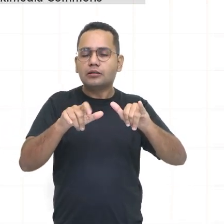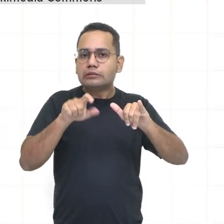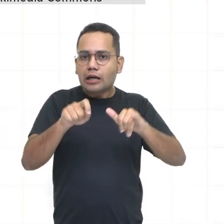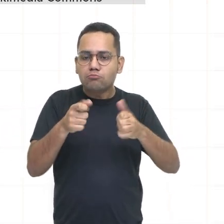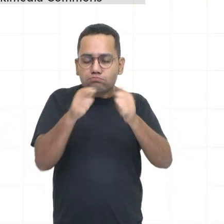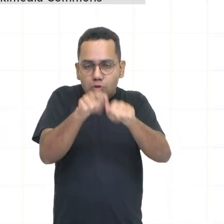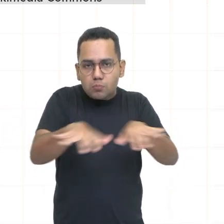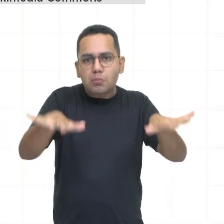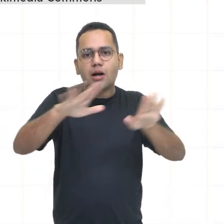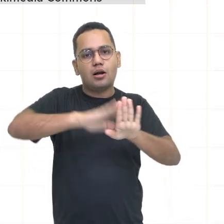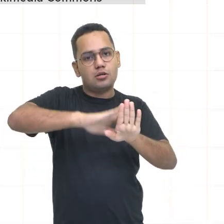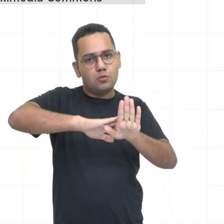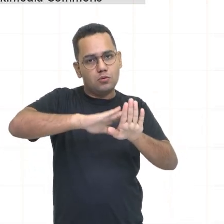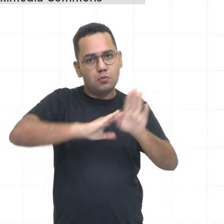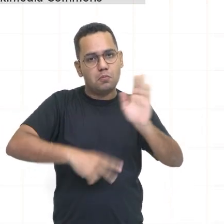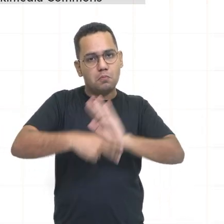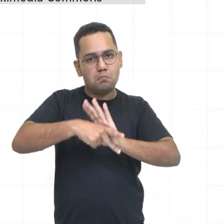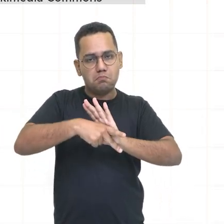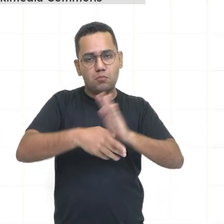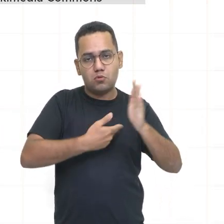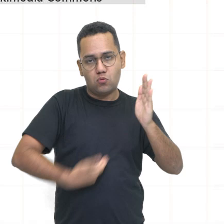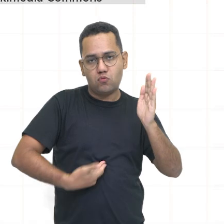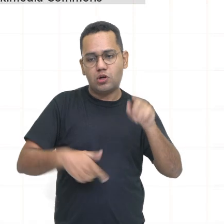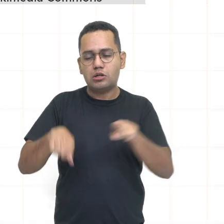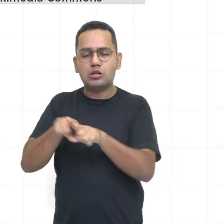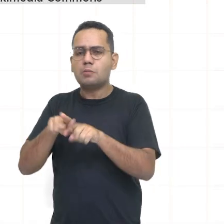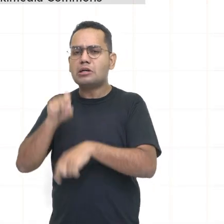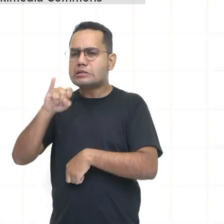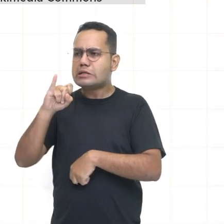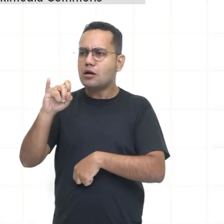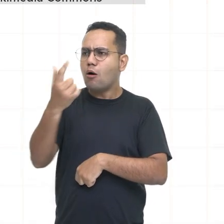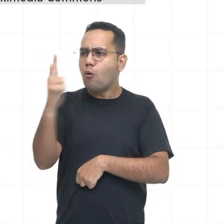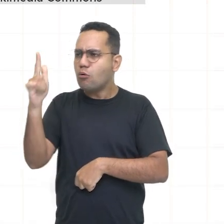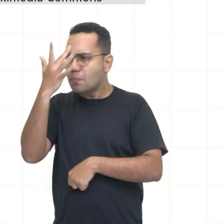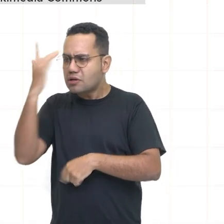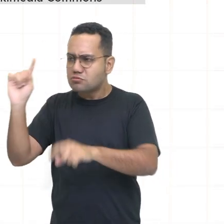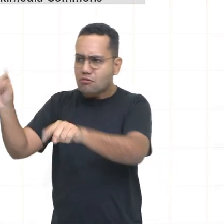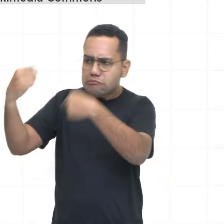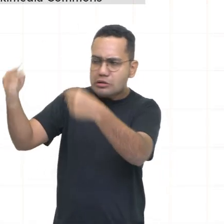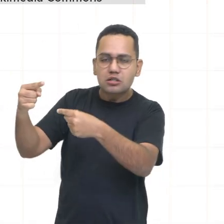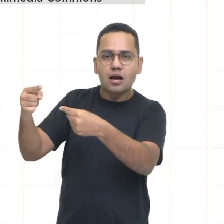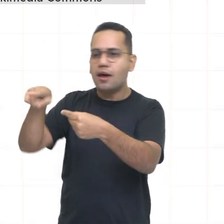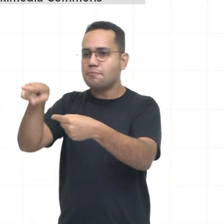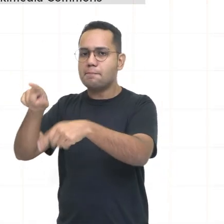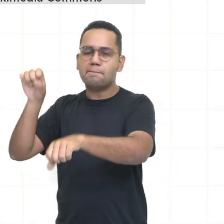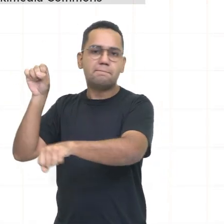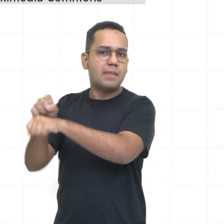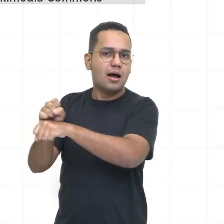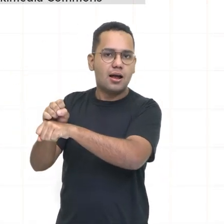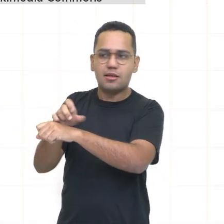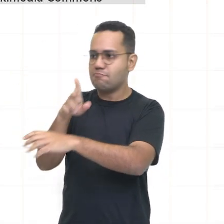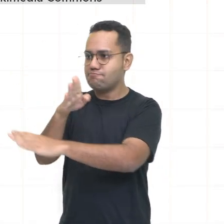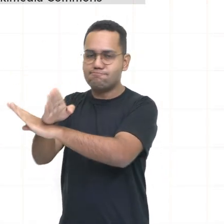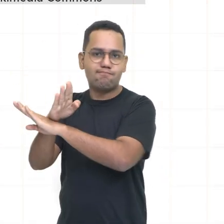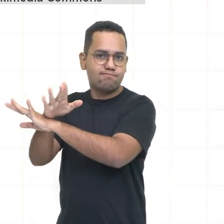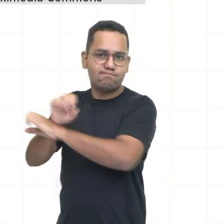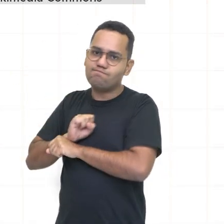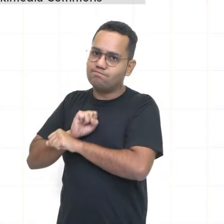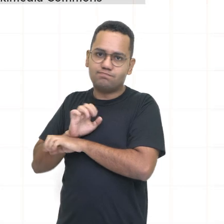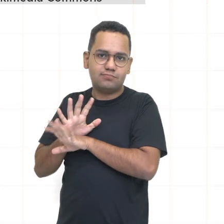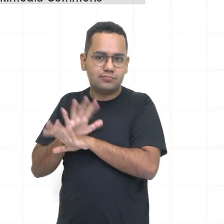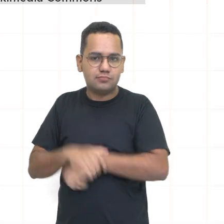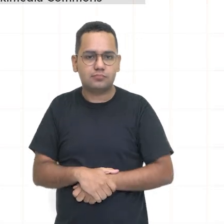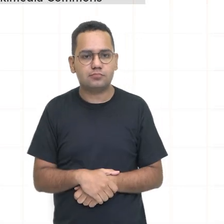ou informação contrária. Era liderada por Joseph Goebbels, certo? E ele vai